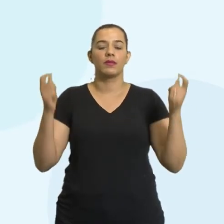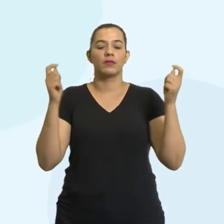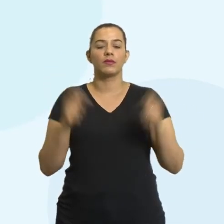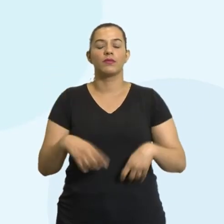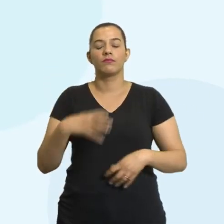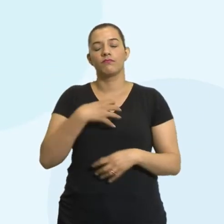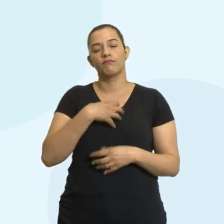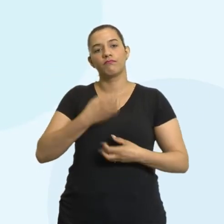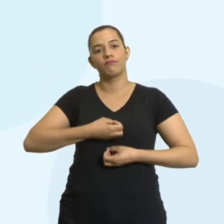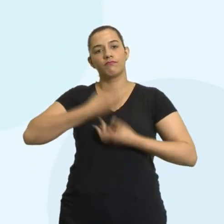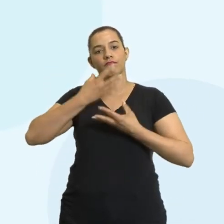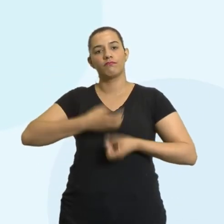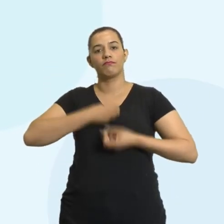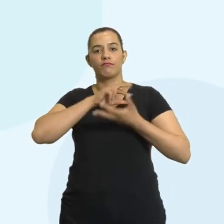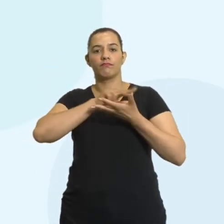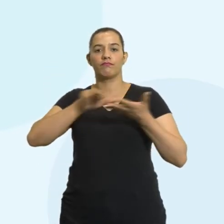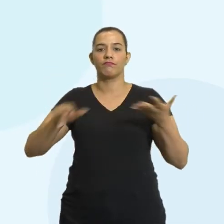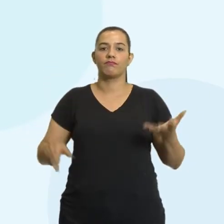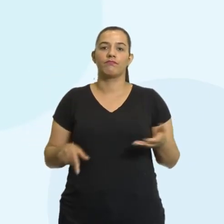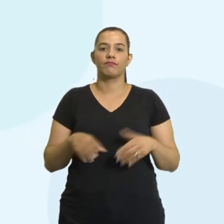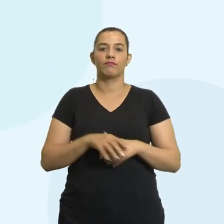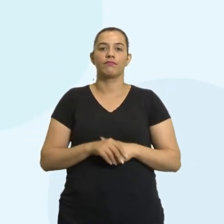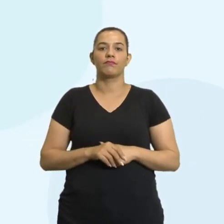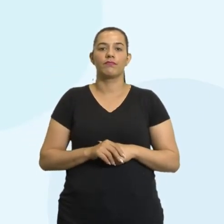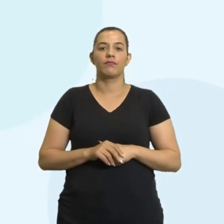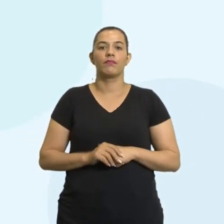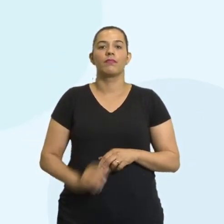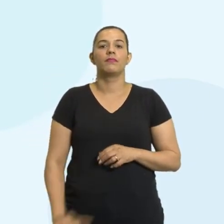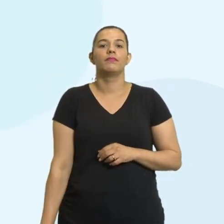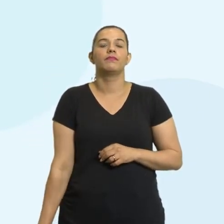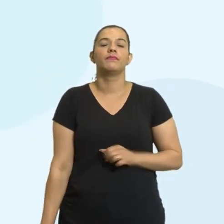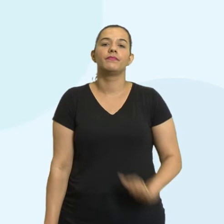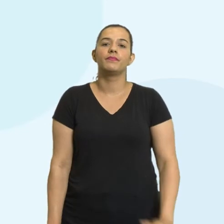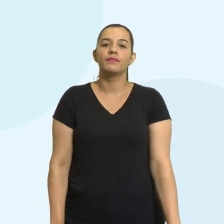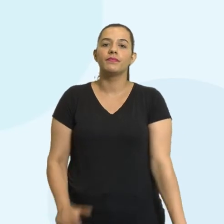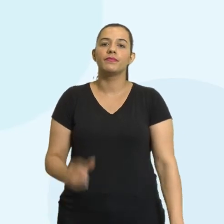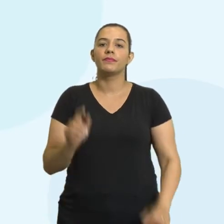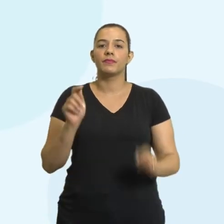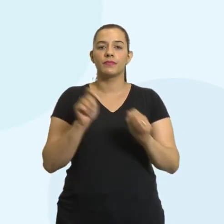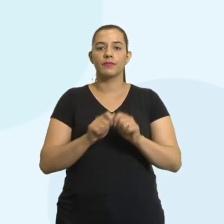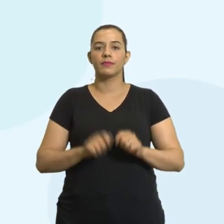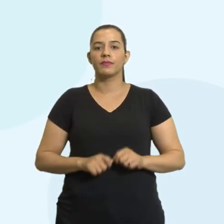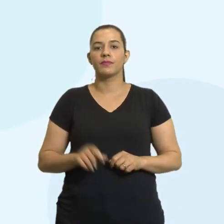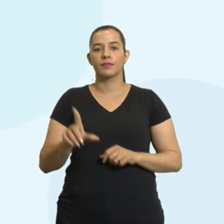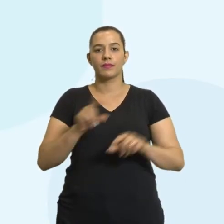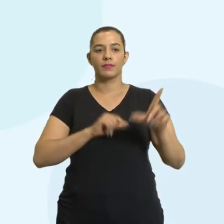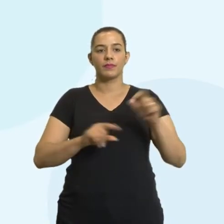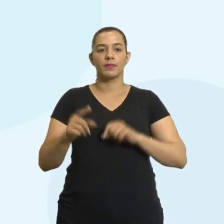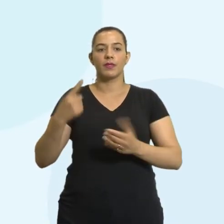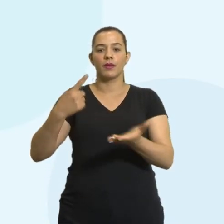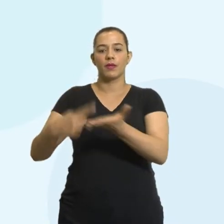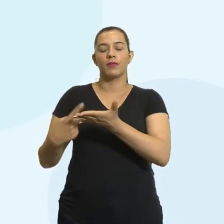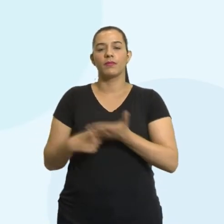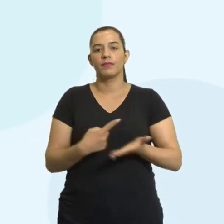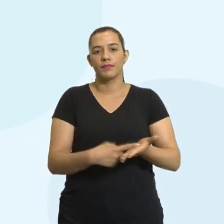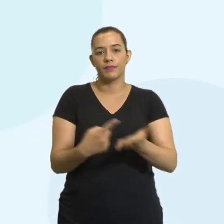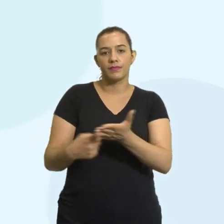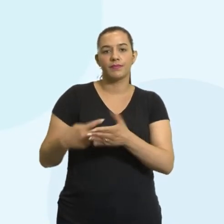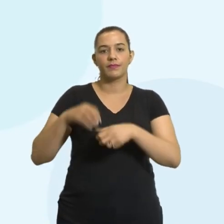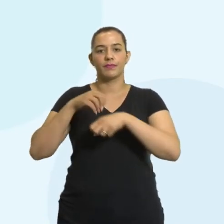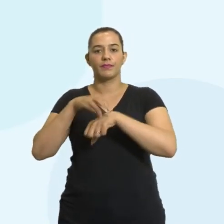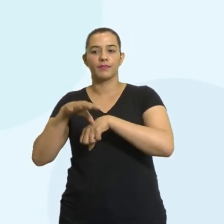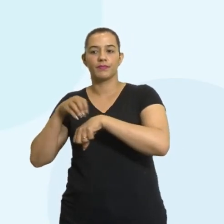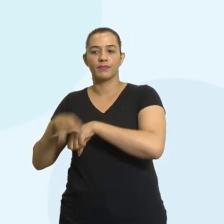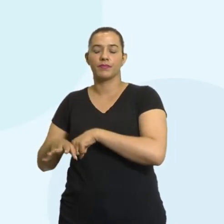competências socioemocionais. Nós citamos aqui a questão da negociação, da argumentação,